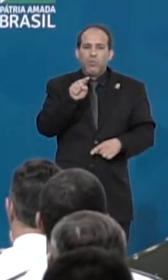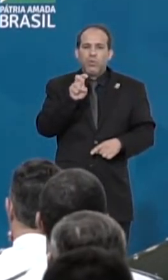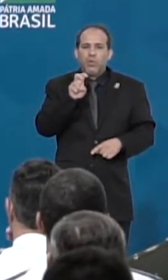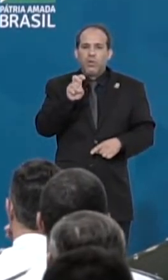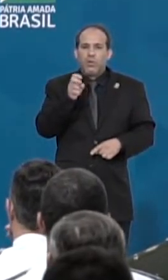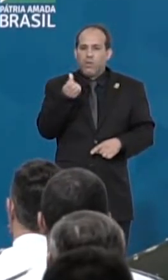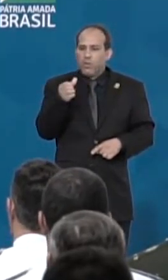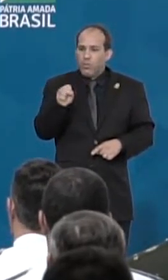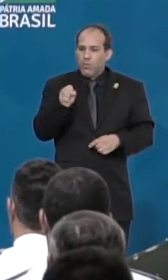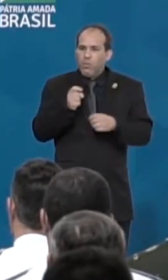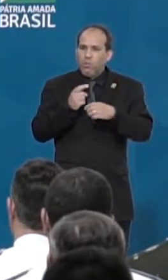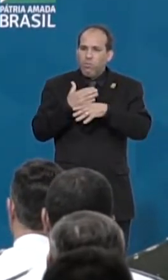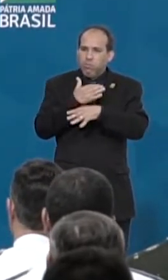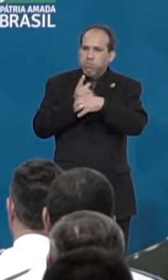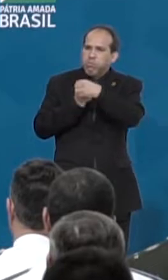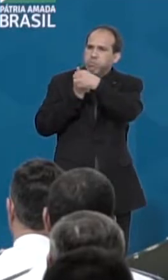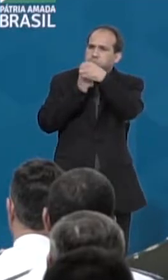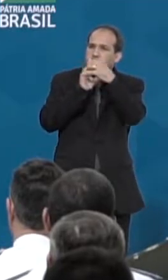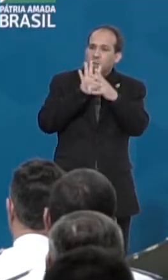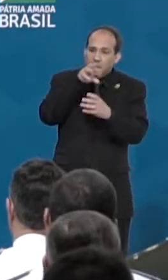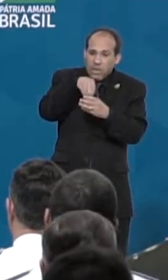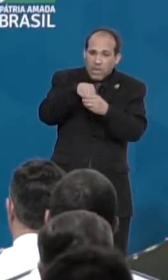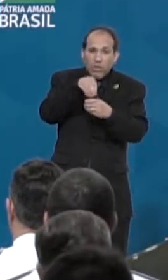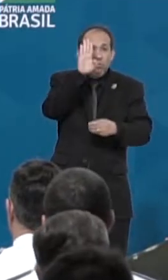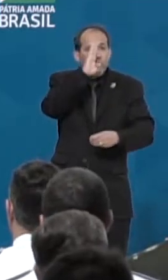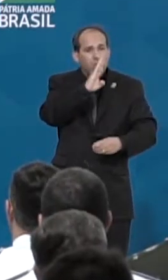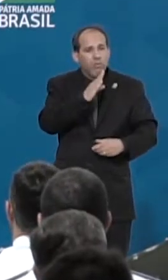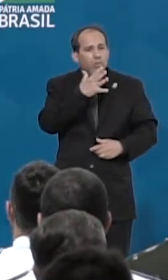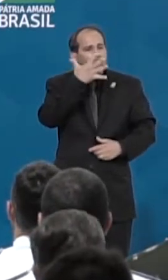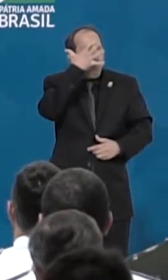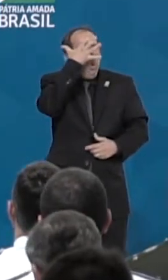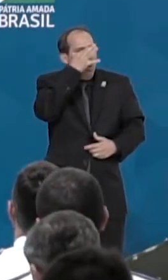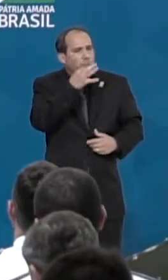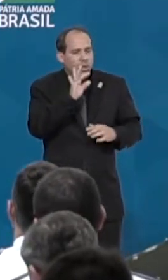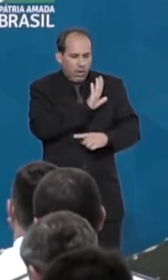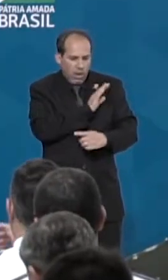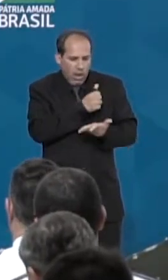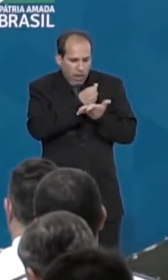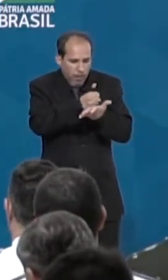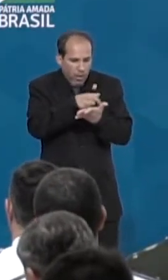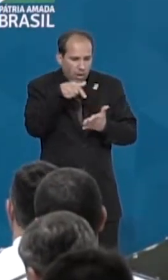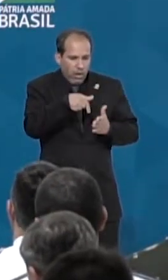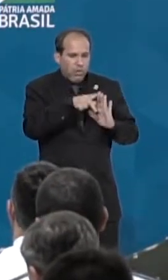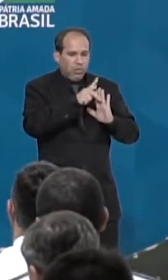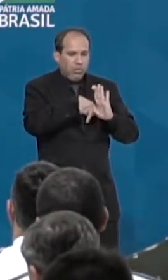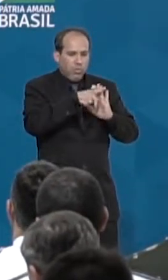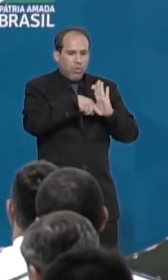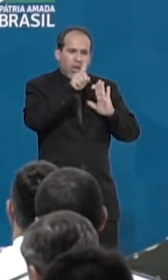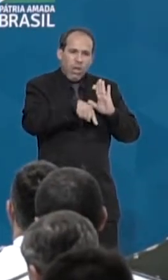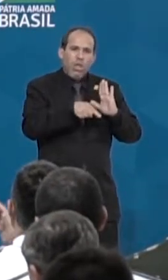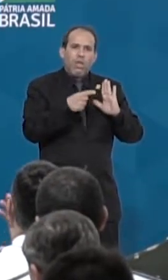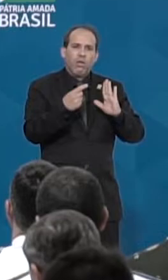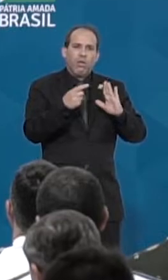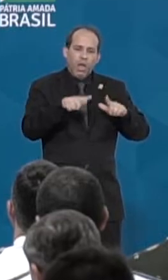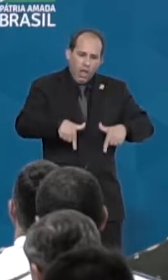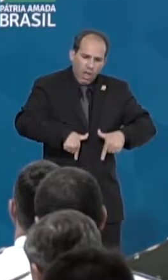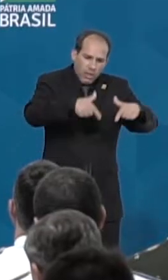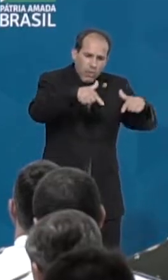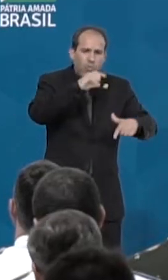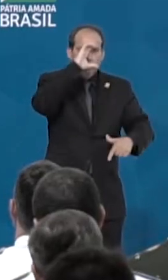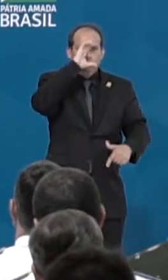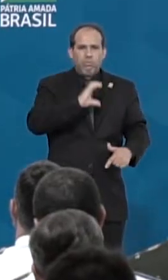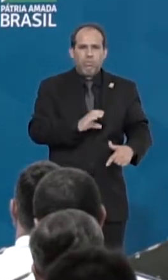5.568 municípios brasileiros, entende que apoiar esse projeto é uma ação de